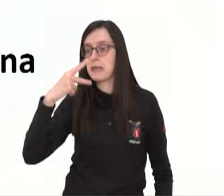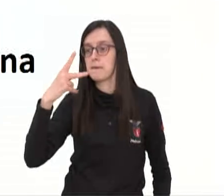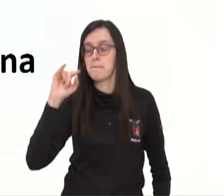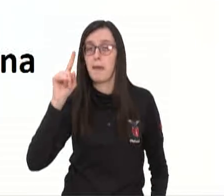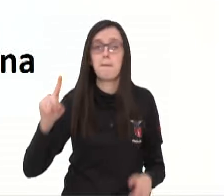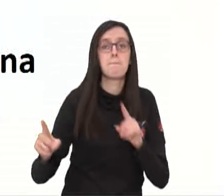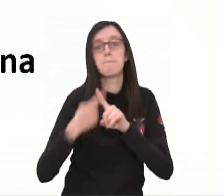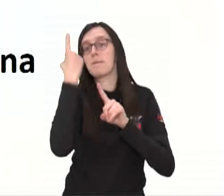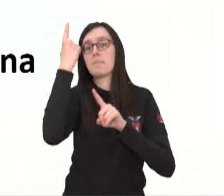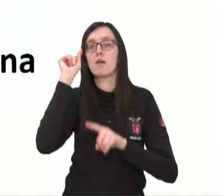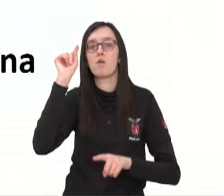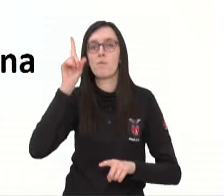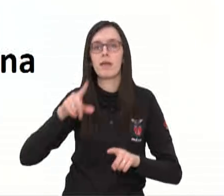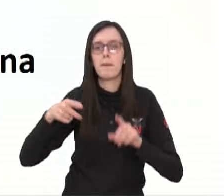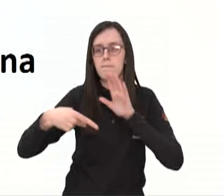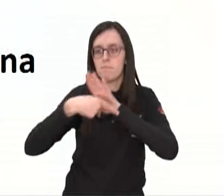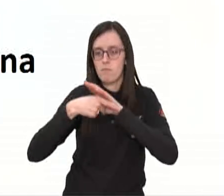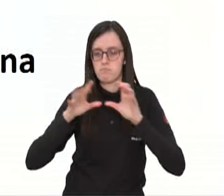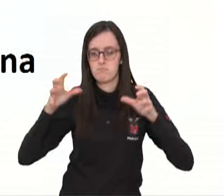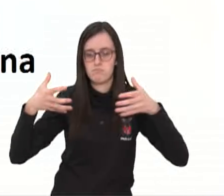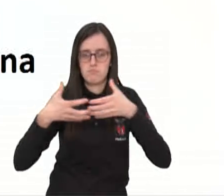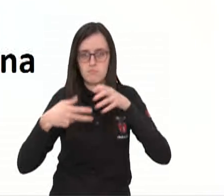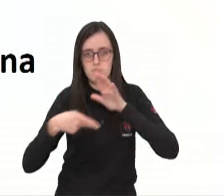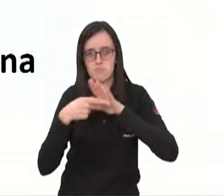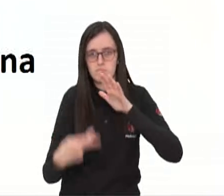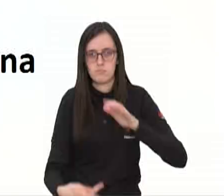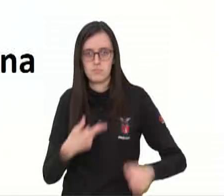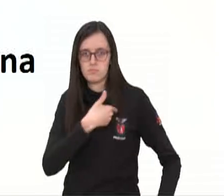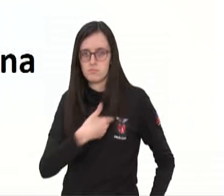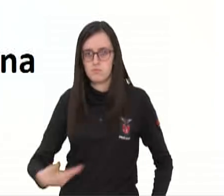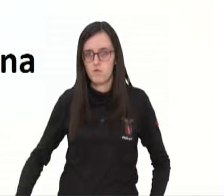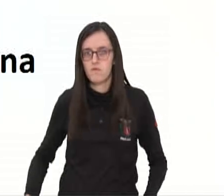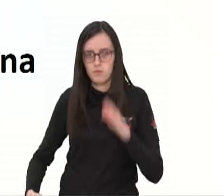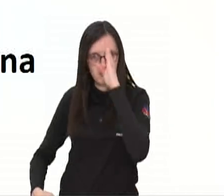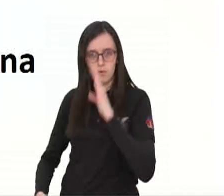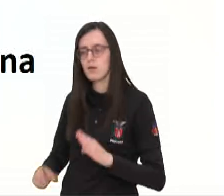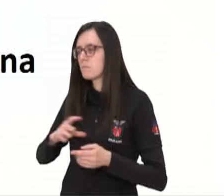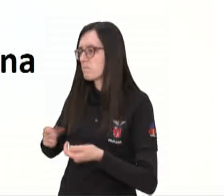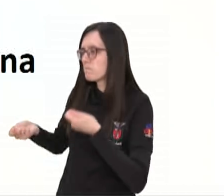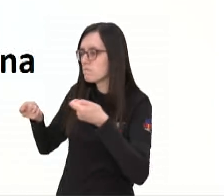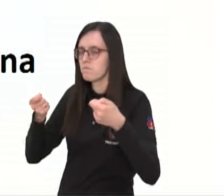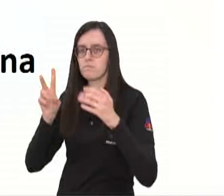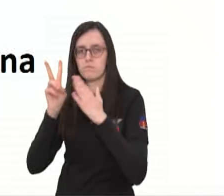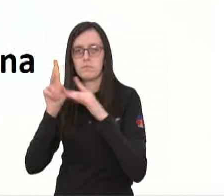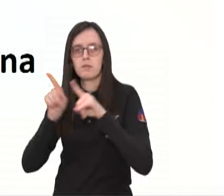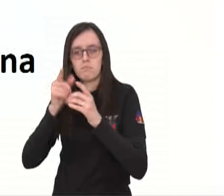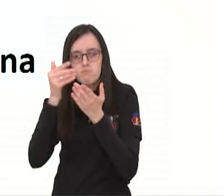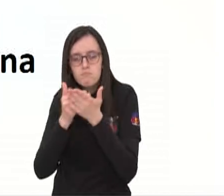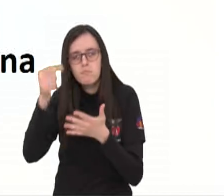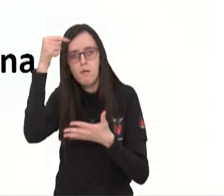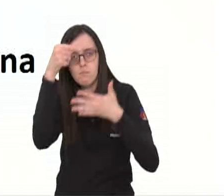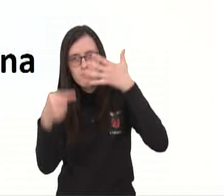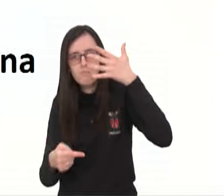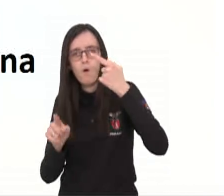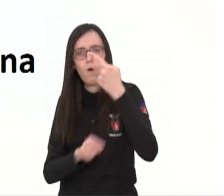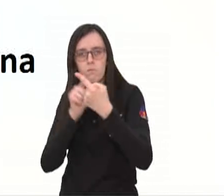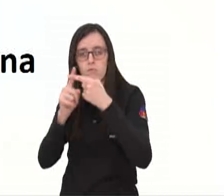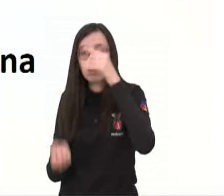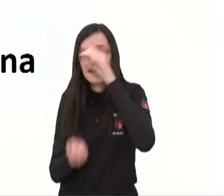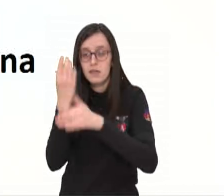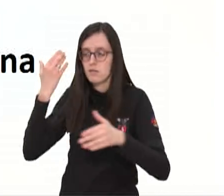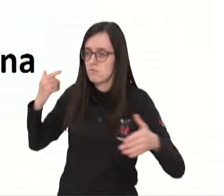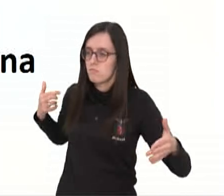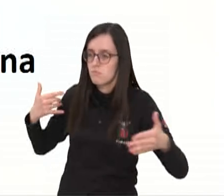primeira agência leiga do Estado brasileiro a gerir povos indígenas e suas principais iniciativas, desde sua